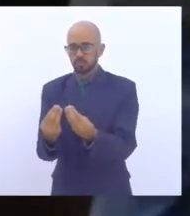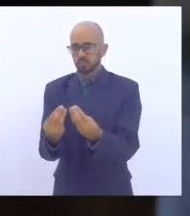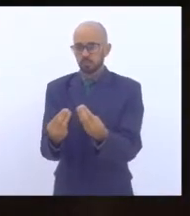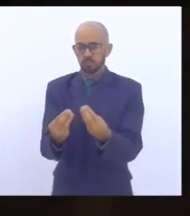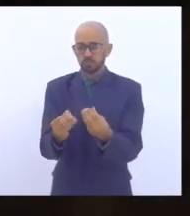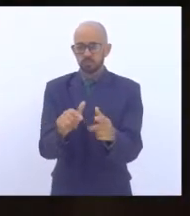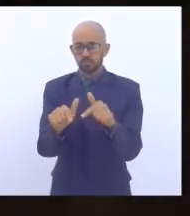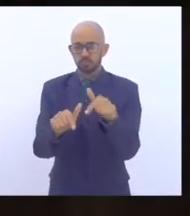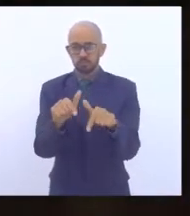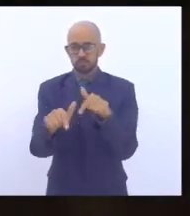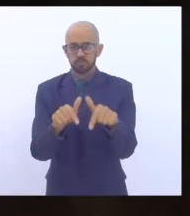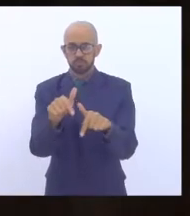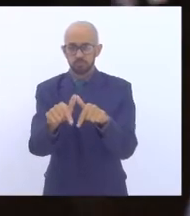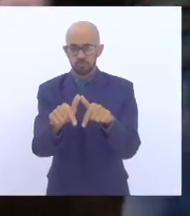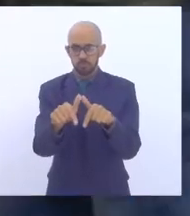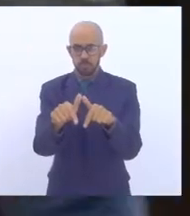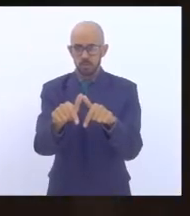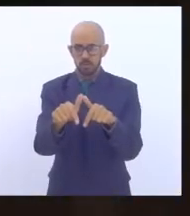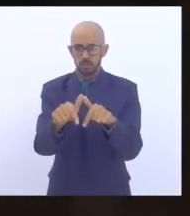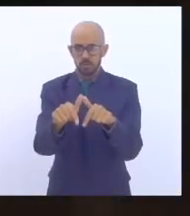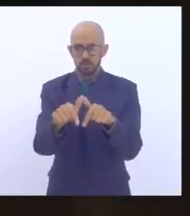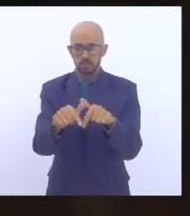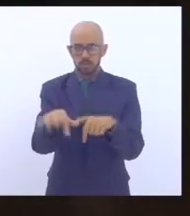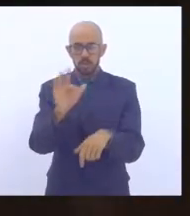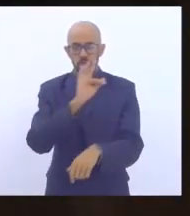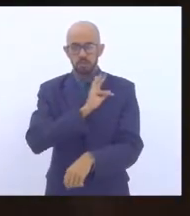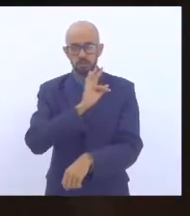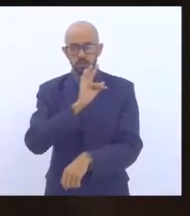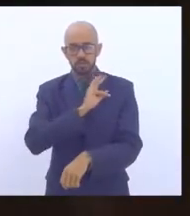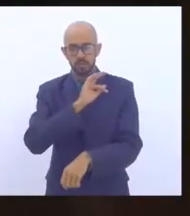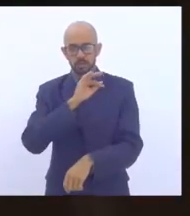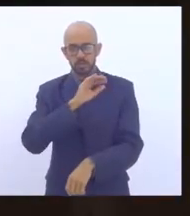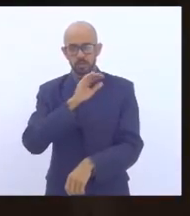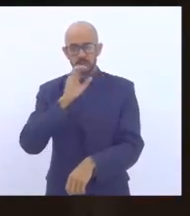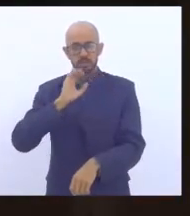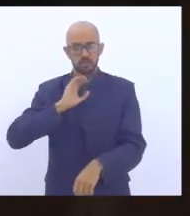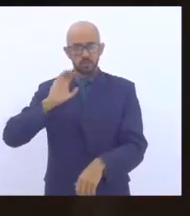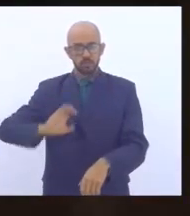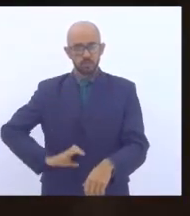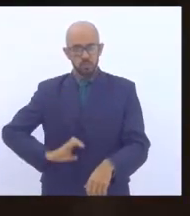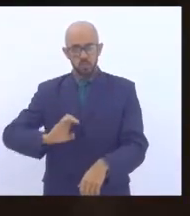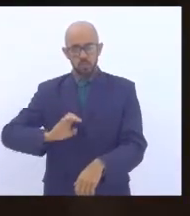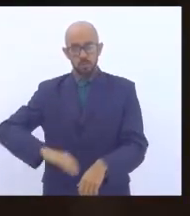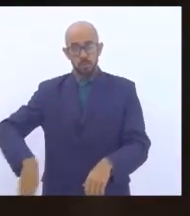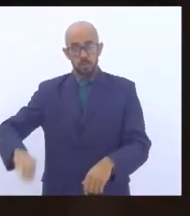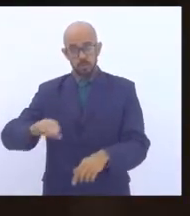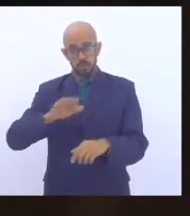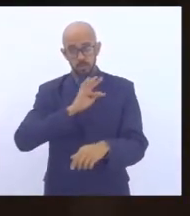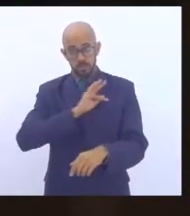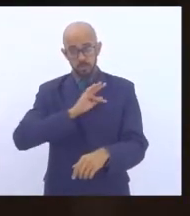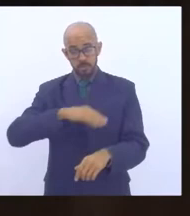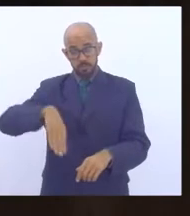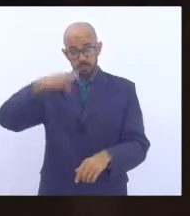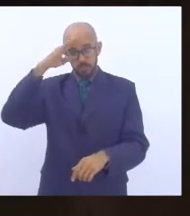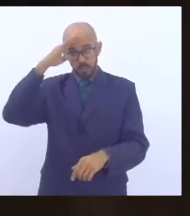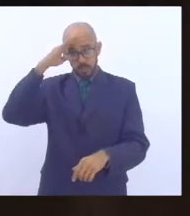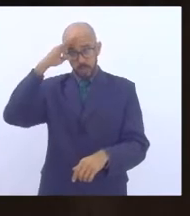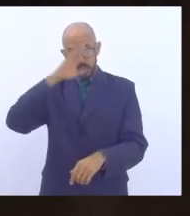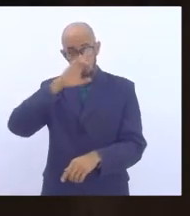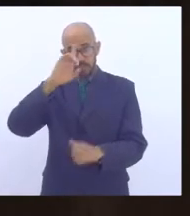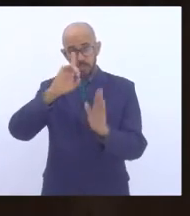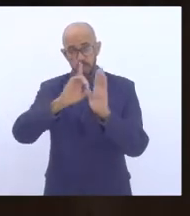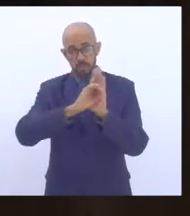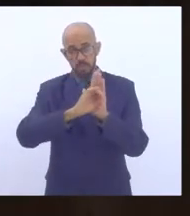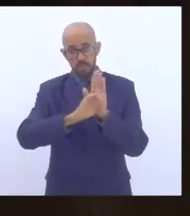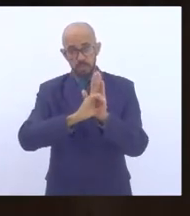que envolvem a polícia civil a polícia militar o Detran